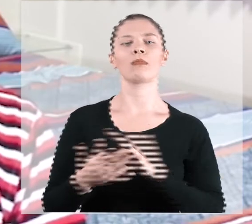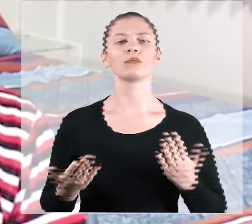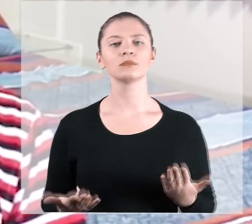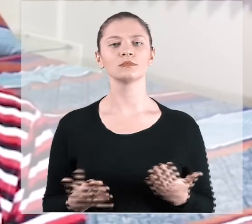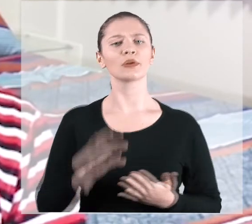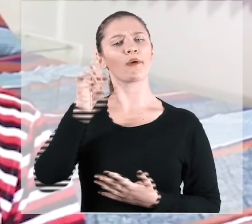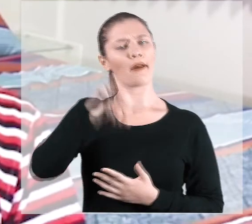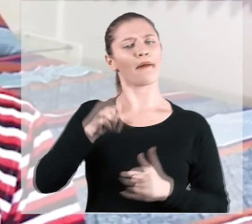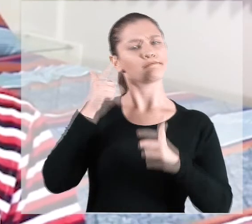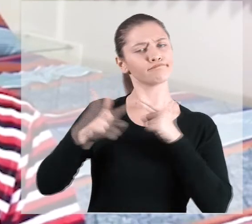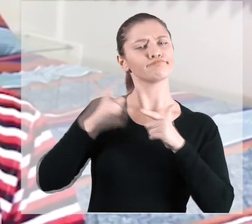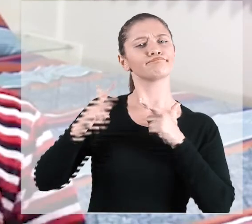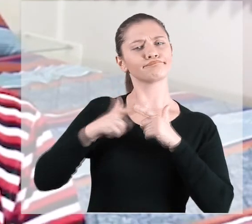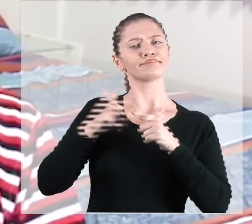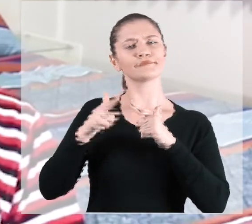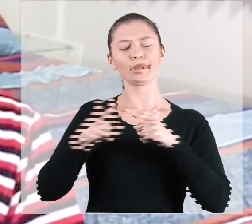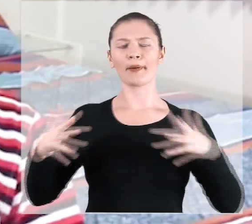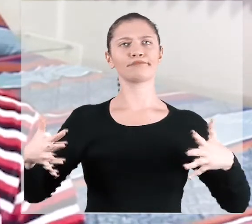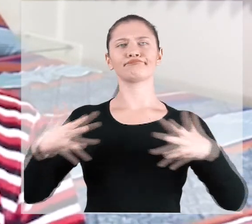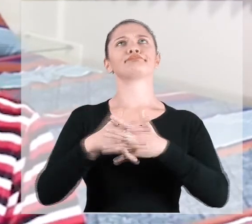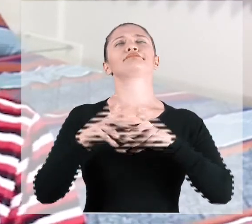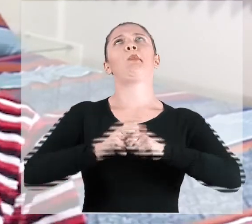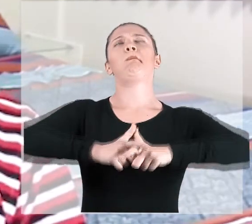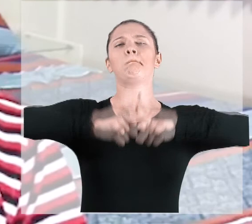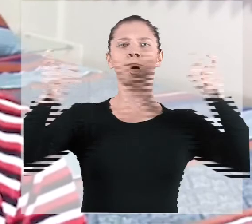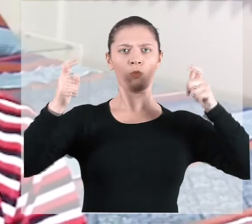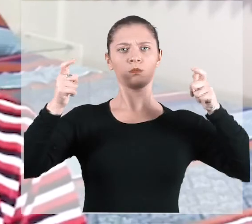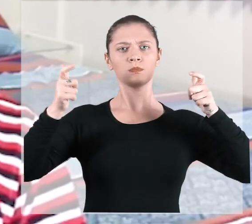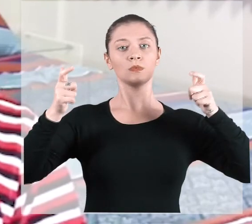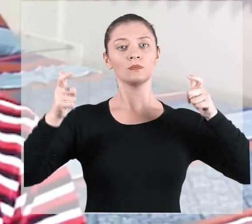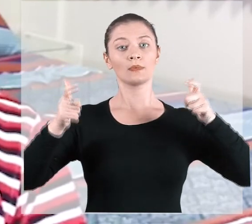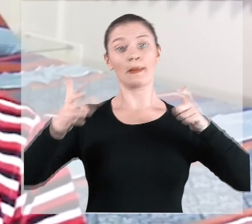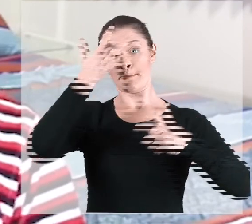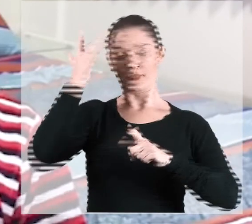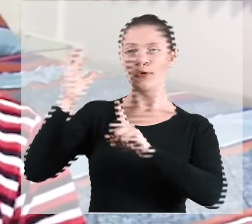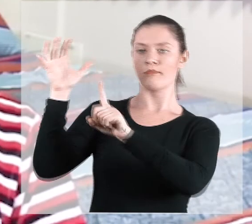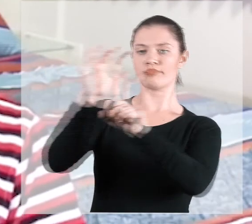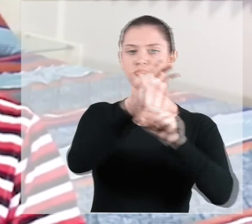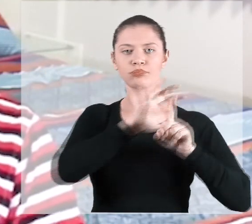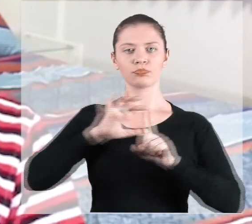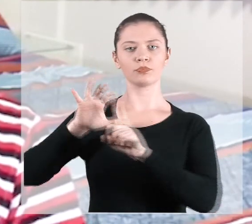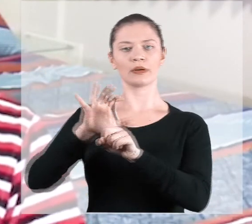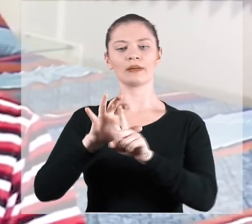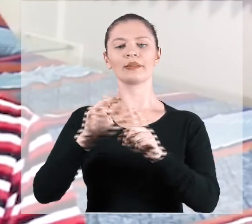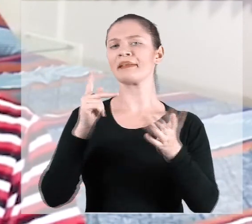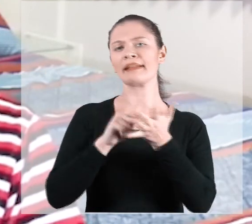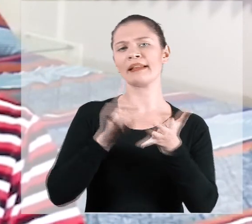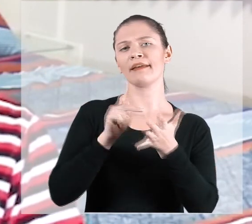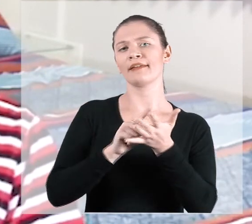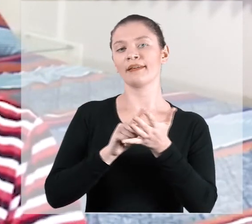um problema completamente gigante. Pessoas são influenciadas quando na realidade não necessariamente